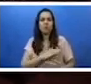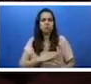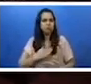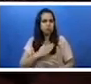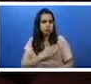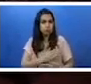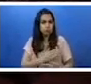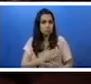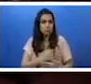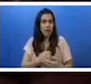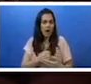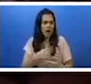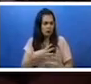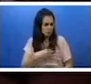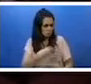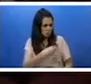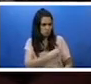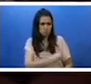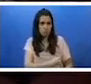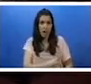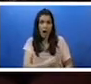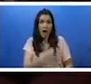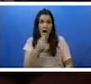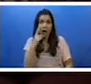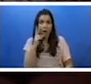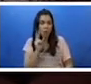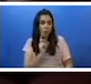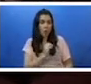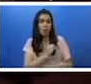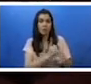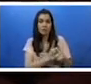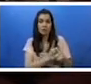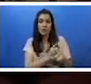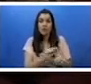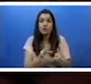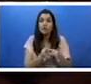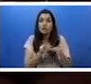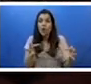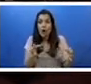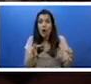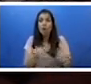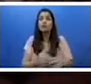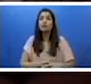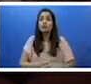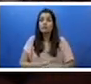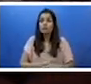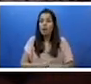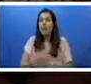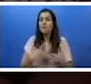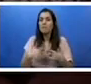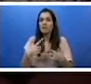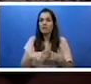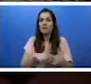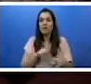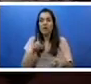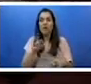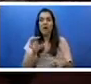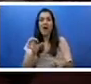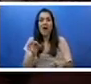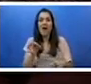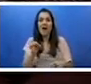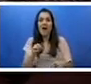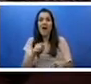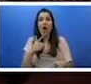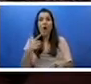Essa ultrassonografia, ela identificou que eu tive uma sorte muito grande. Que na verdade, o meu carocinho era um